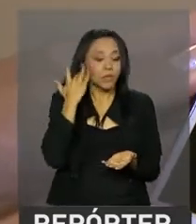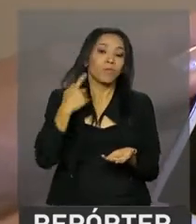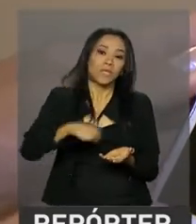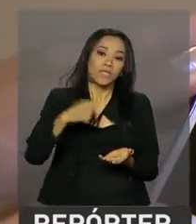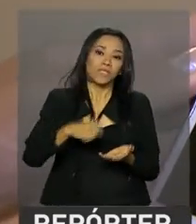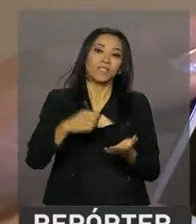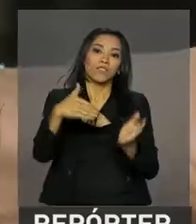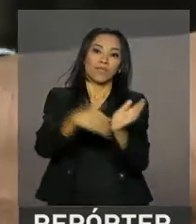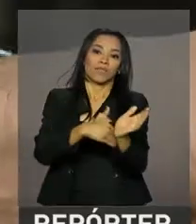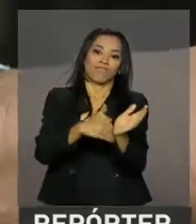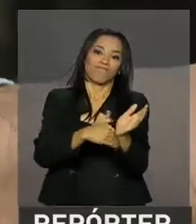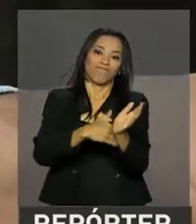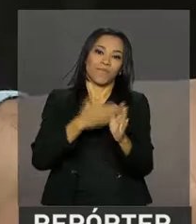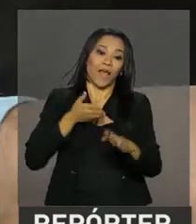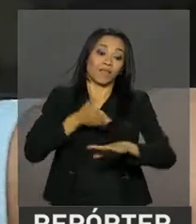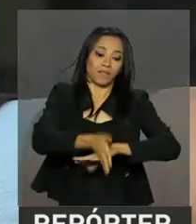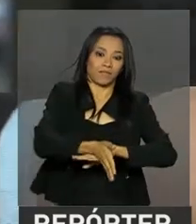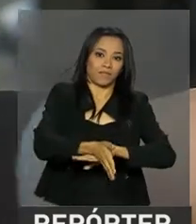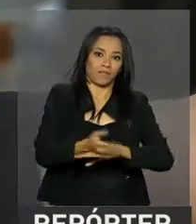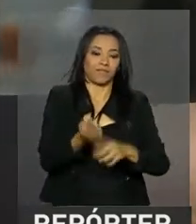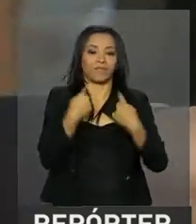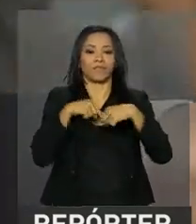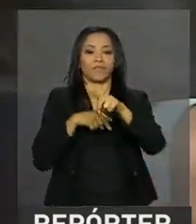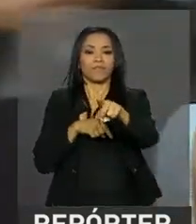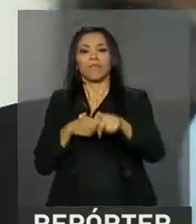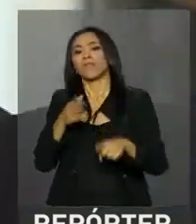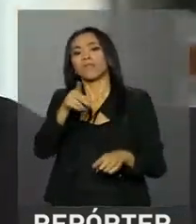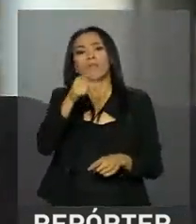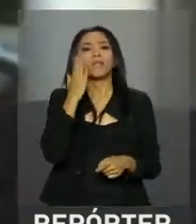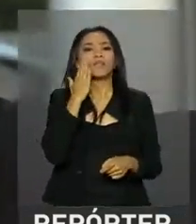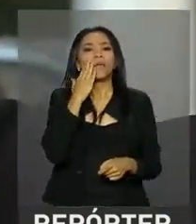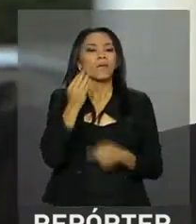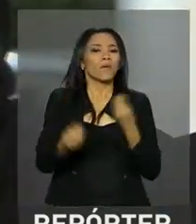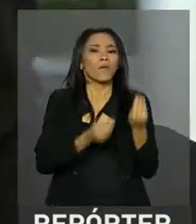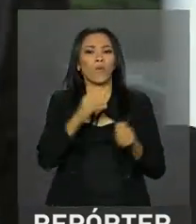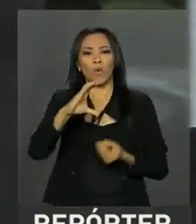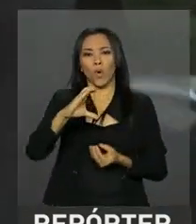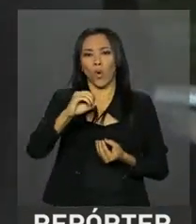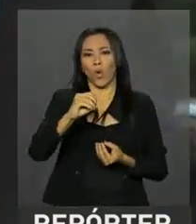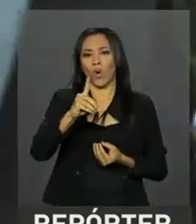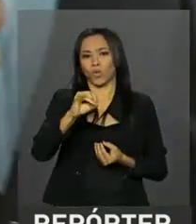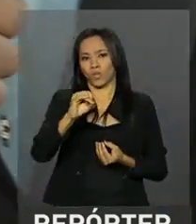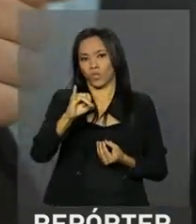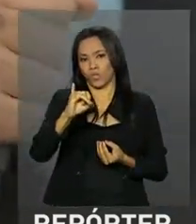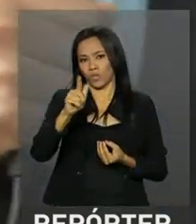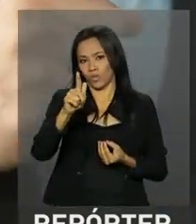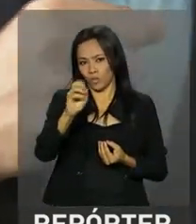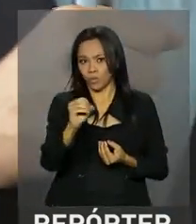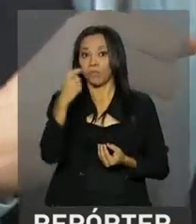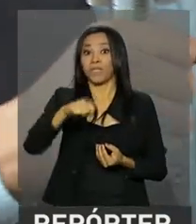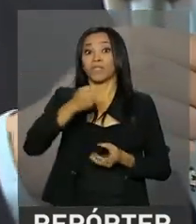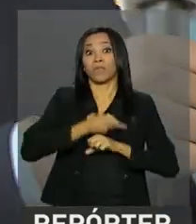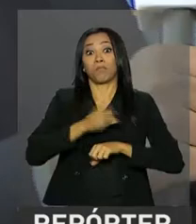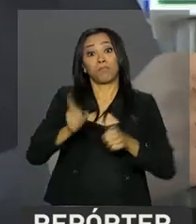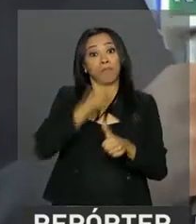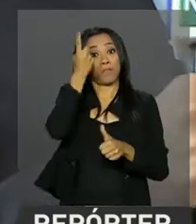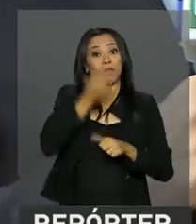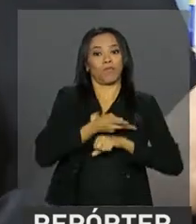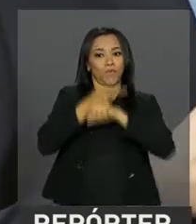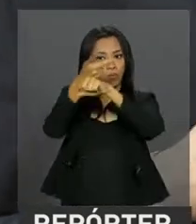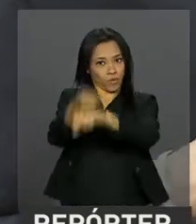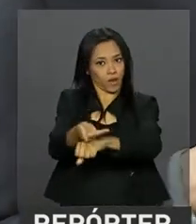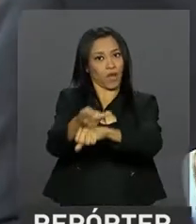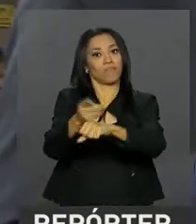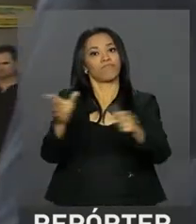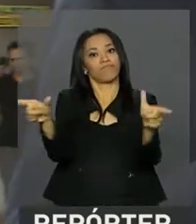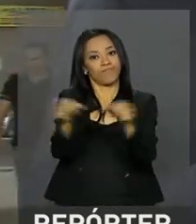código de acesso para obter o qr code que é o código de acesso ao aplicativo o trabalhador tem que ir até uma agência do sine ou